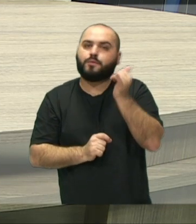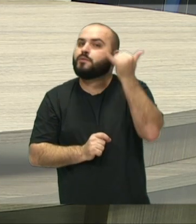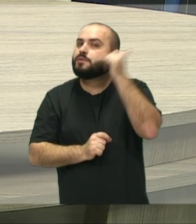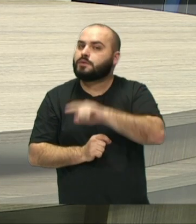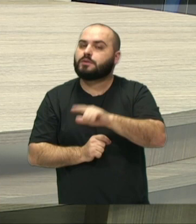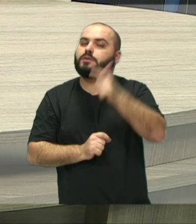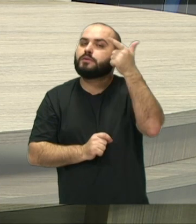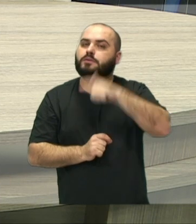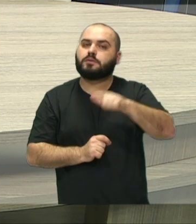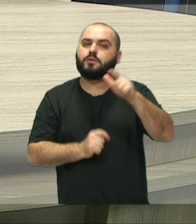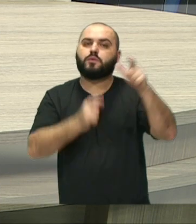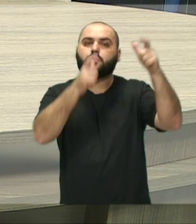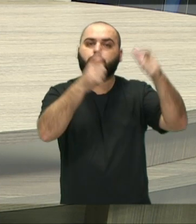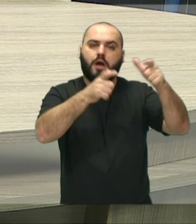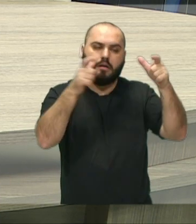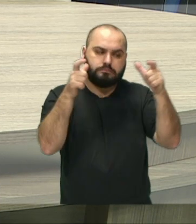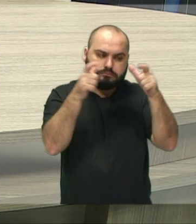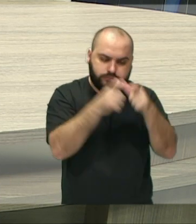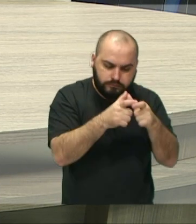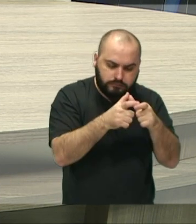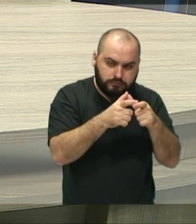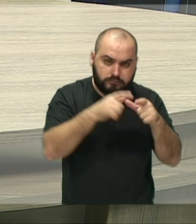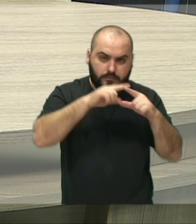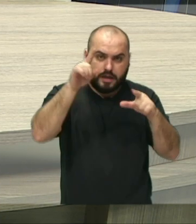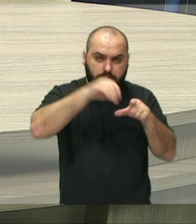estações menores localizadas, é isso?